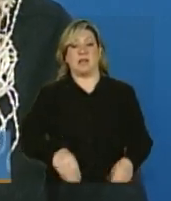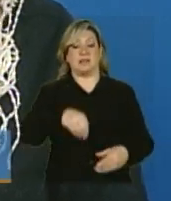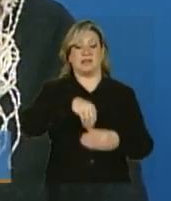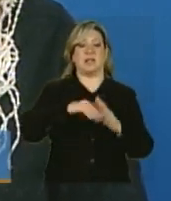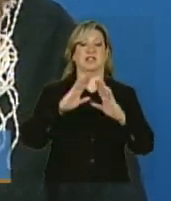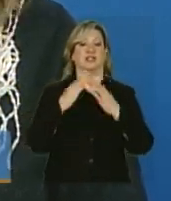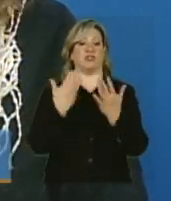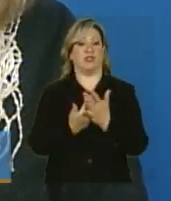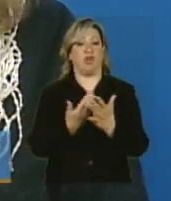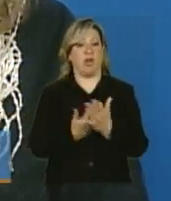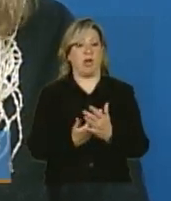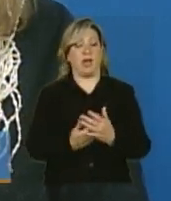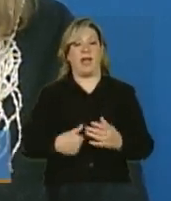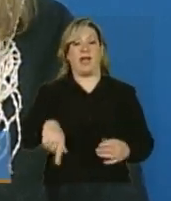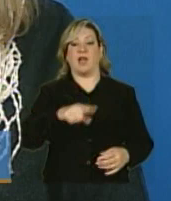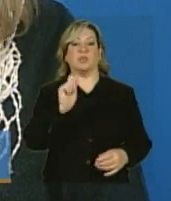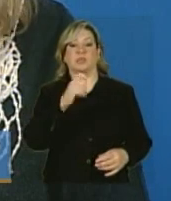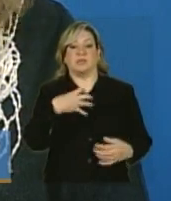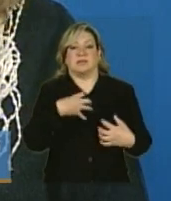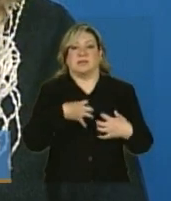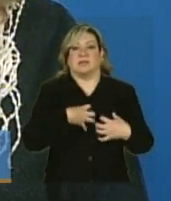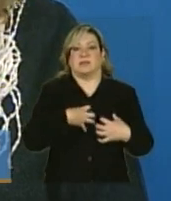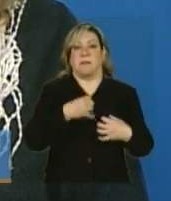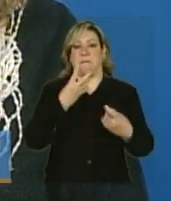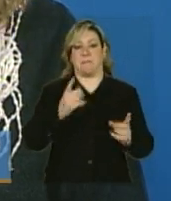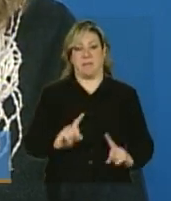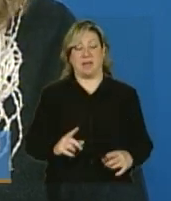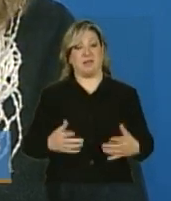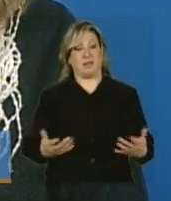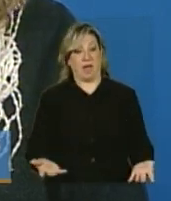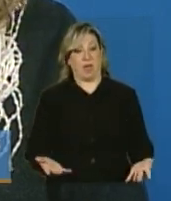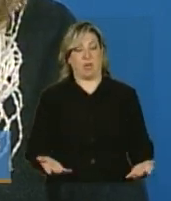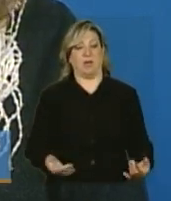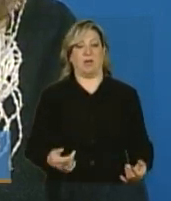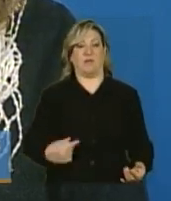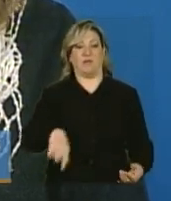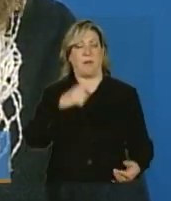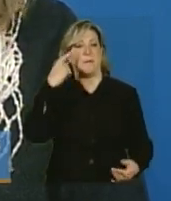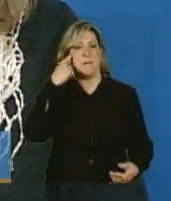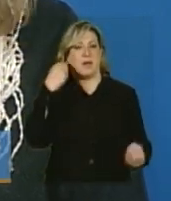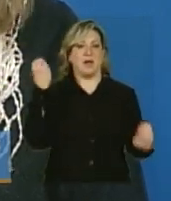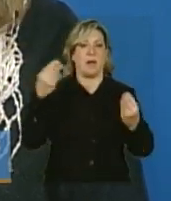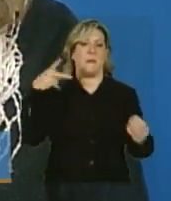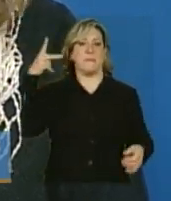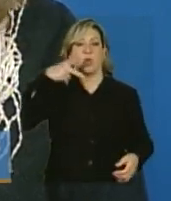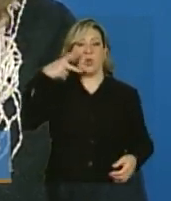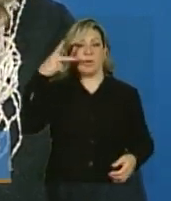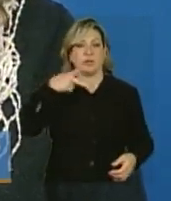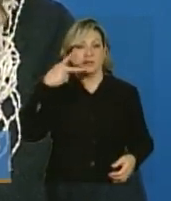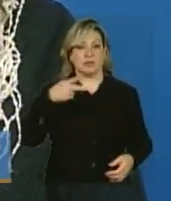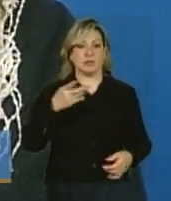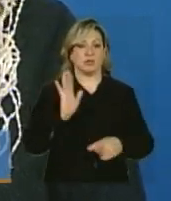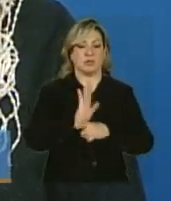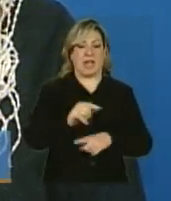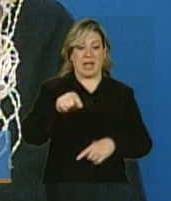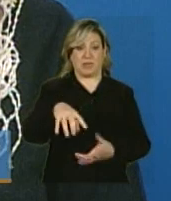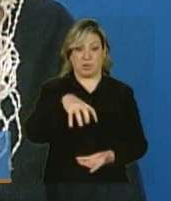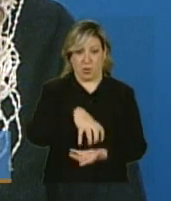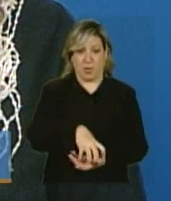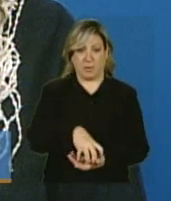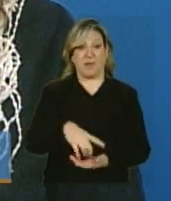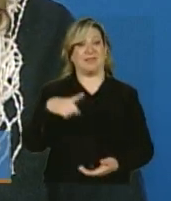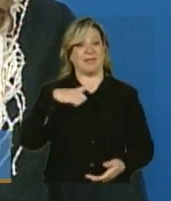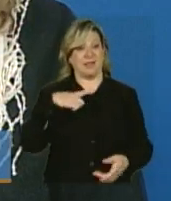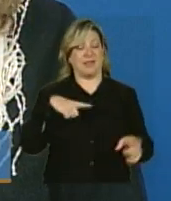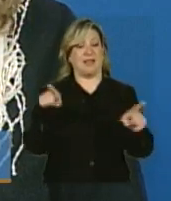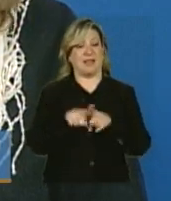escola. Eles não se sentem à vontade. Então, para que você pense políticas específicas para esse grupo, que tem também